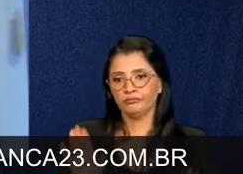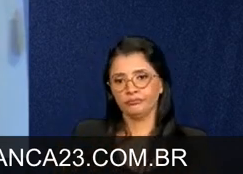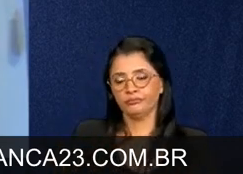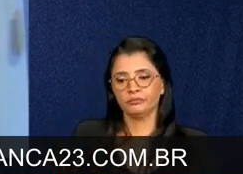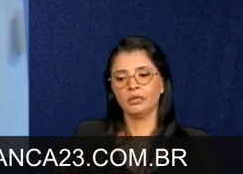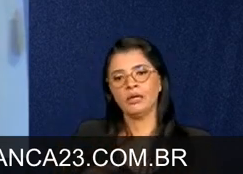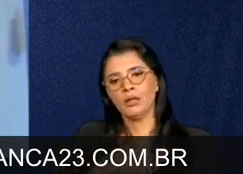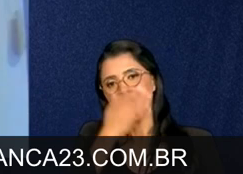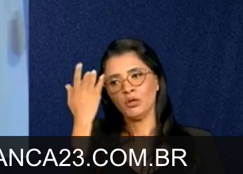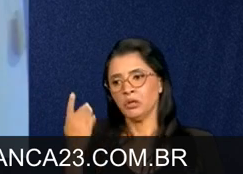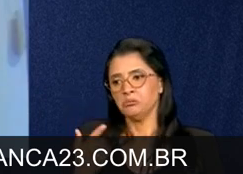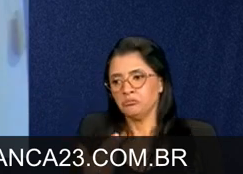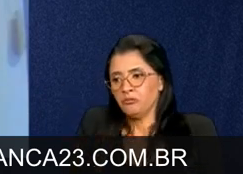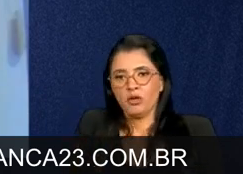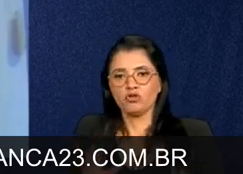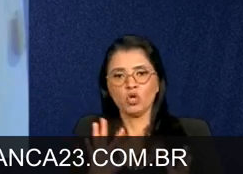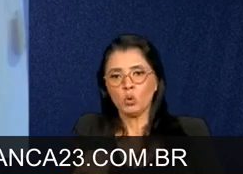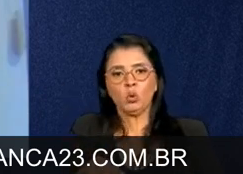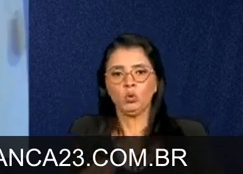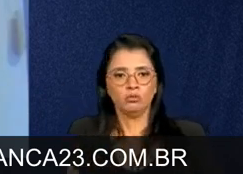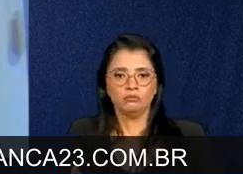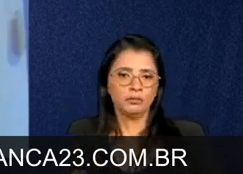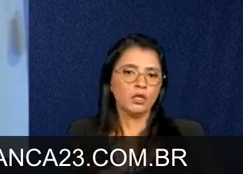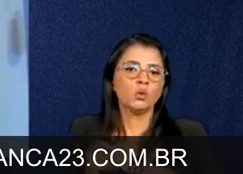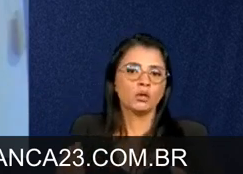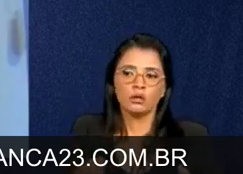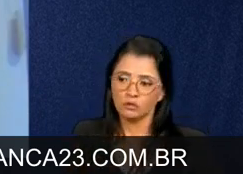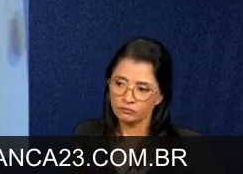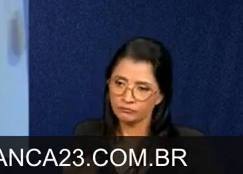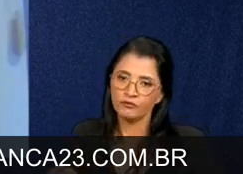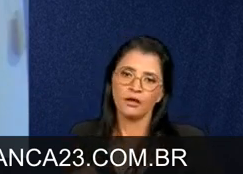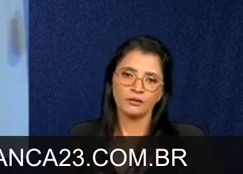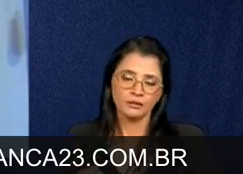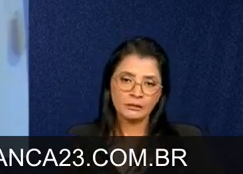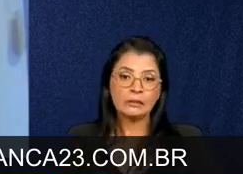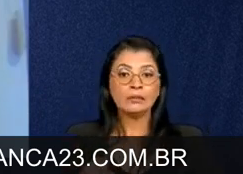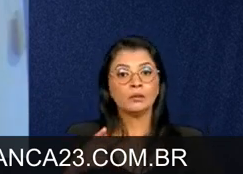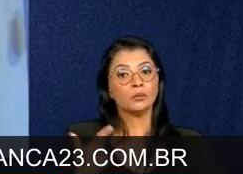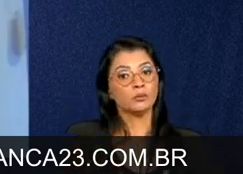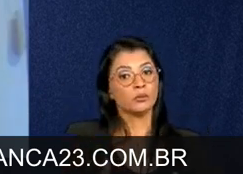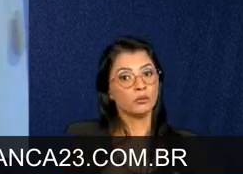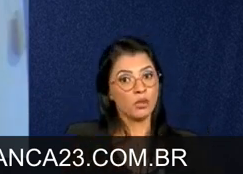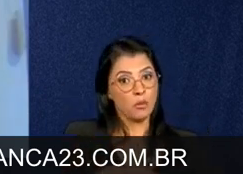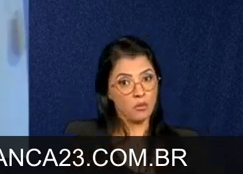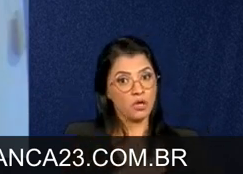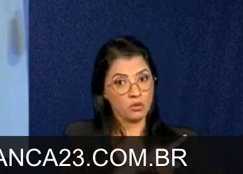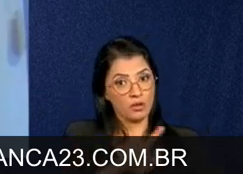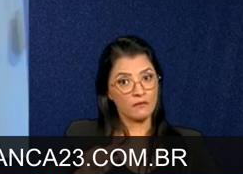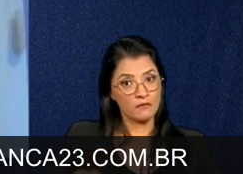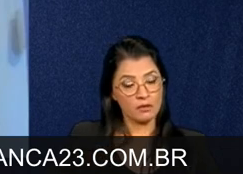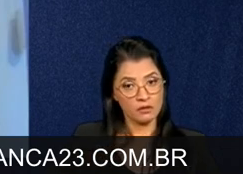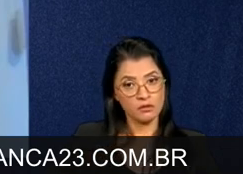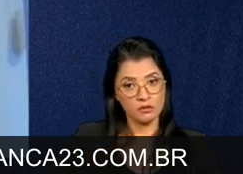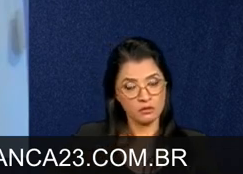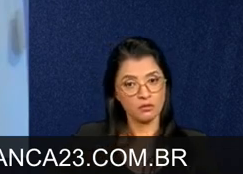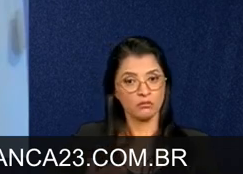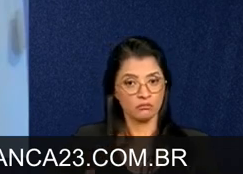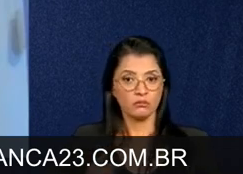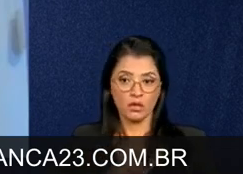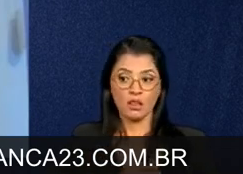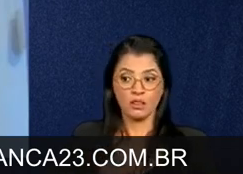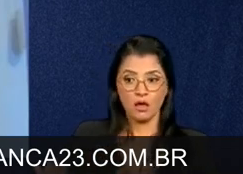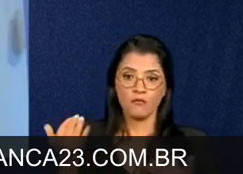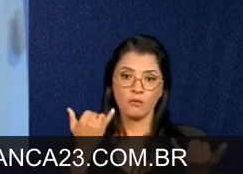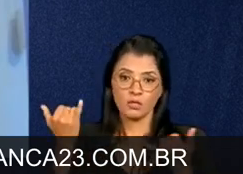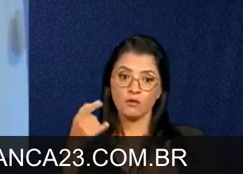pessoas falam assim, ó, não tem mais nada a perder, então eu vou fazer. Né? O problema é que, quando ela faz isso, ela dá